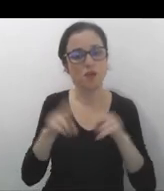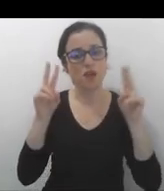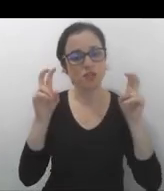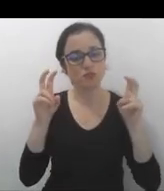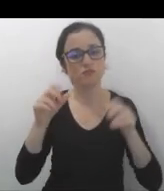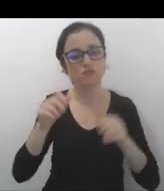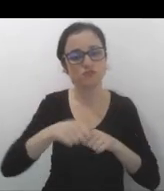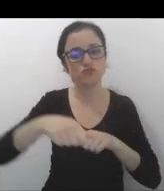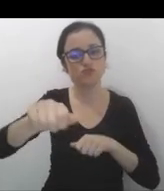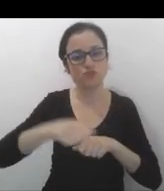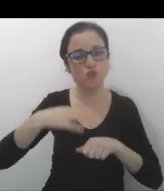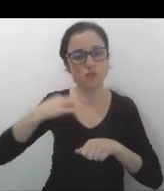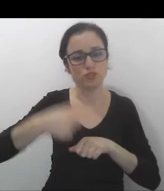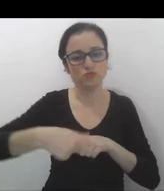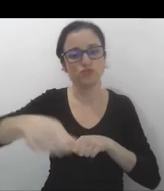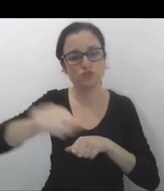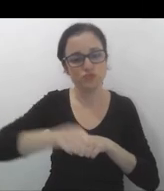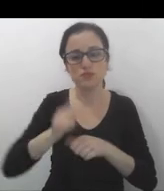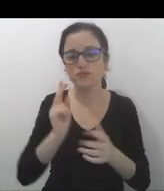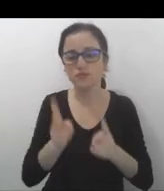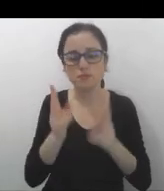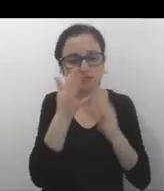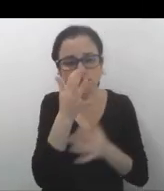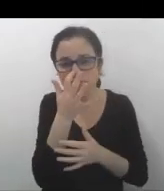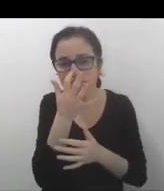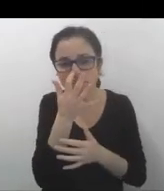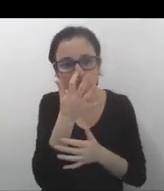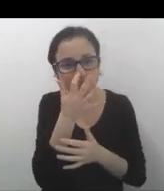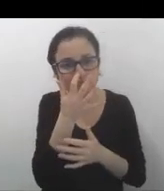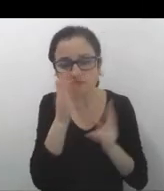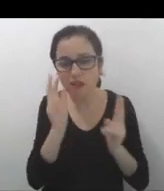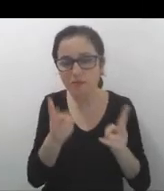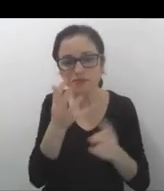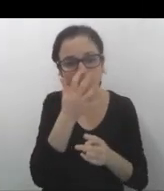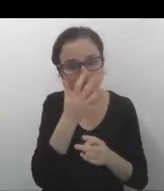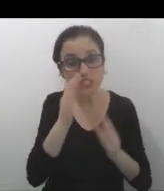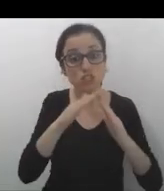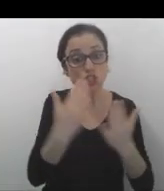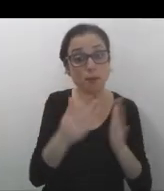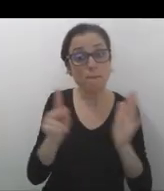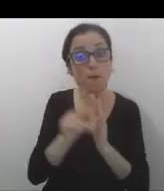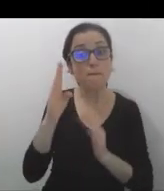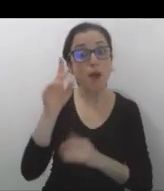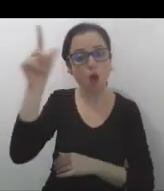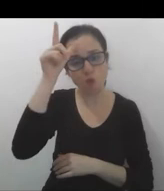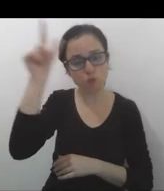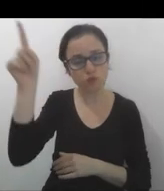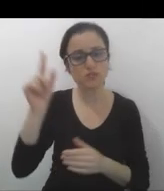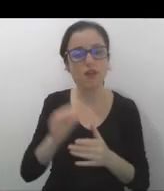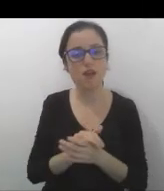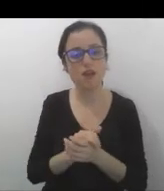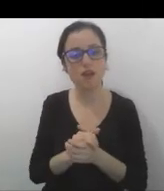Bom, tem essa questão do TEAR. O TEAR é sempre impressionante, né? Das